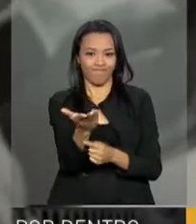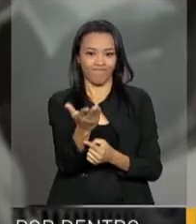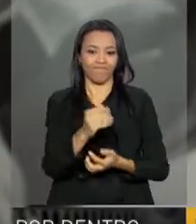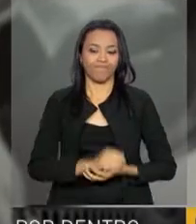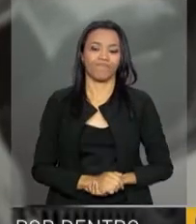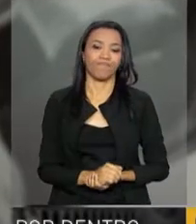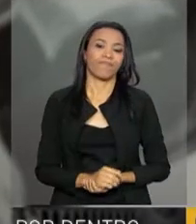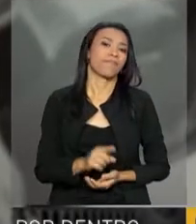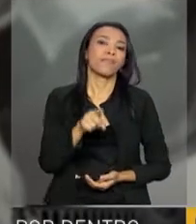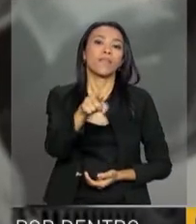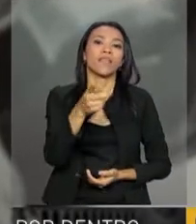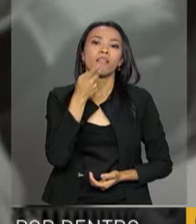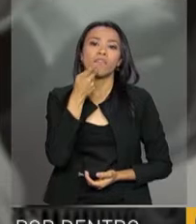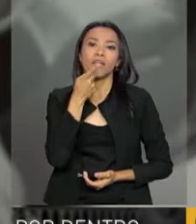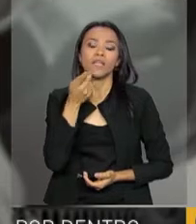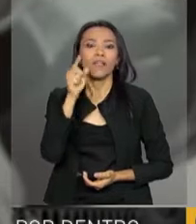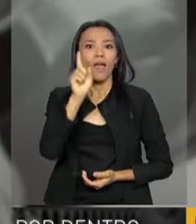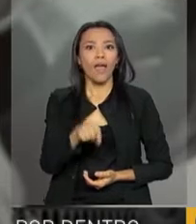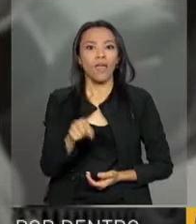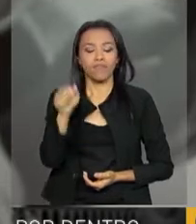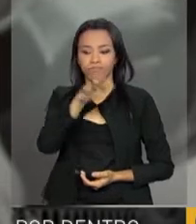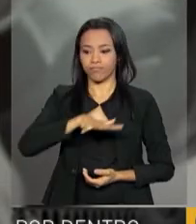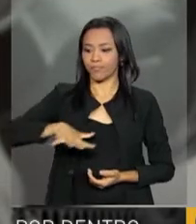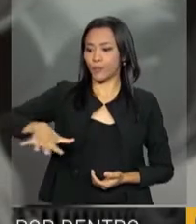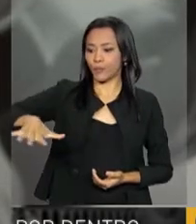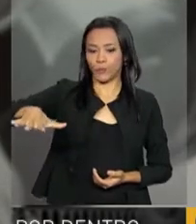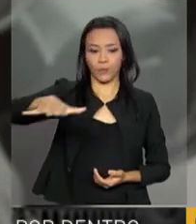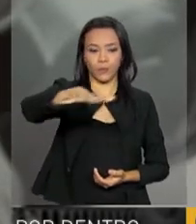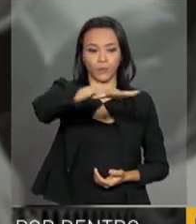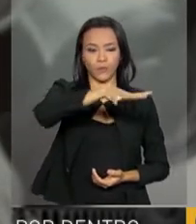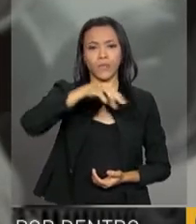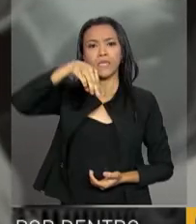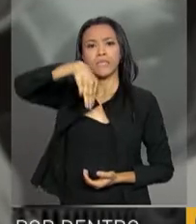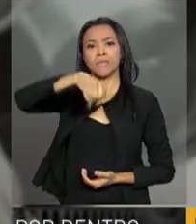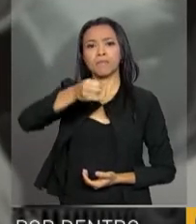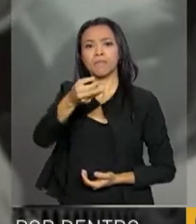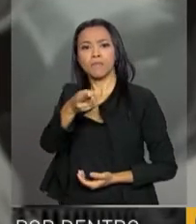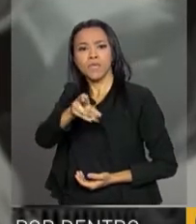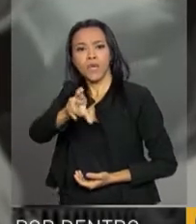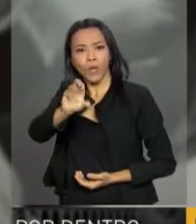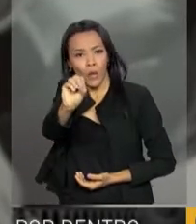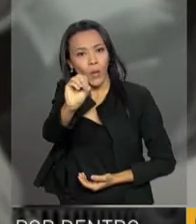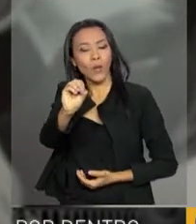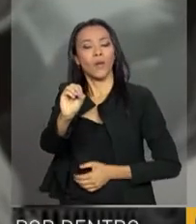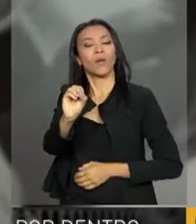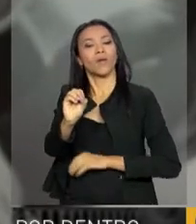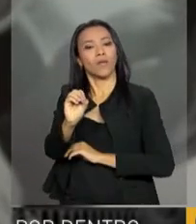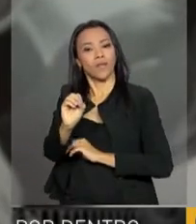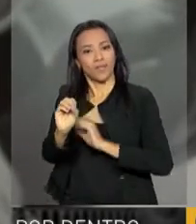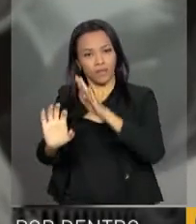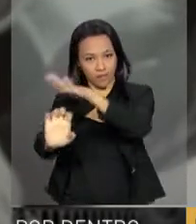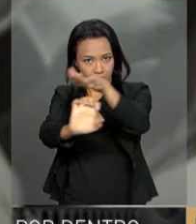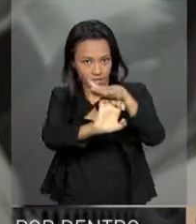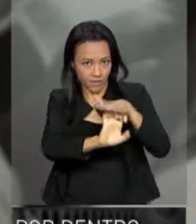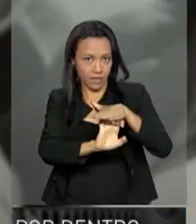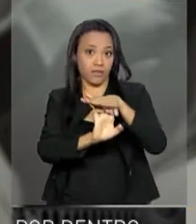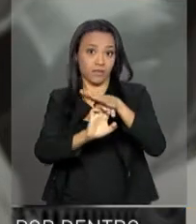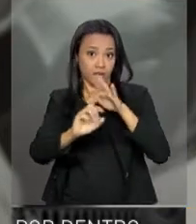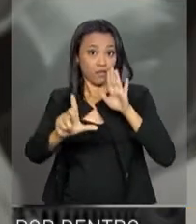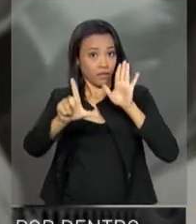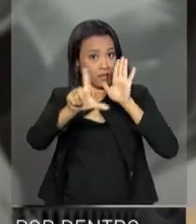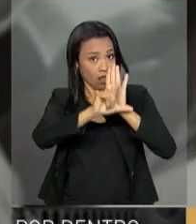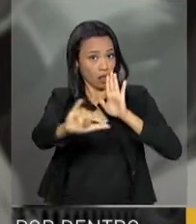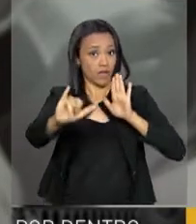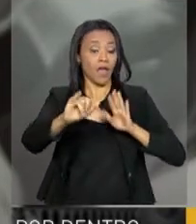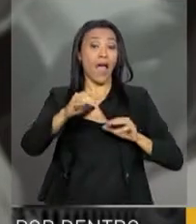o universo das micro e pequenas empresas assim definido em lei. No caso da micro, até